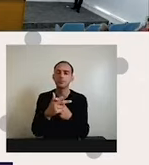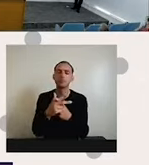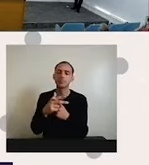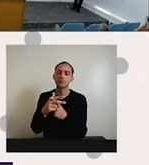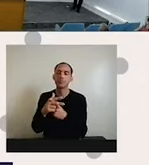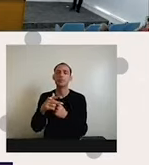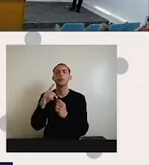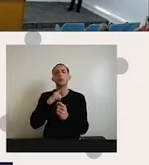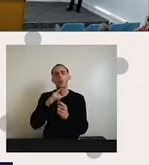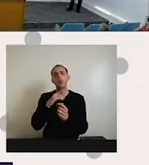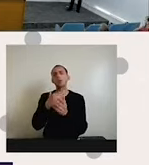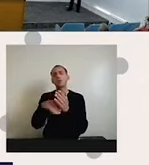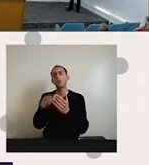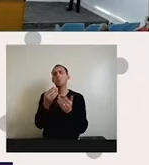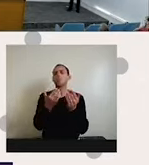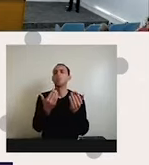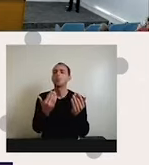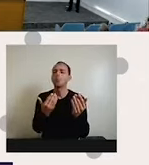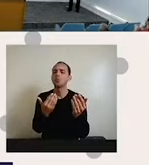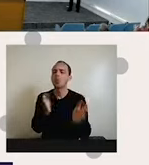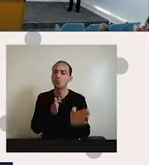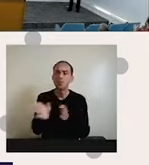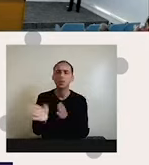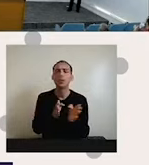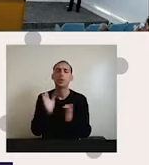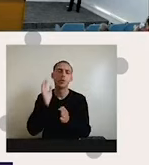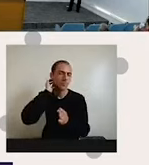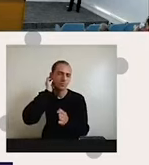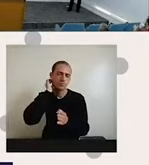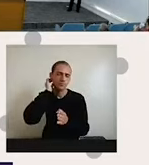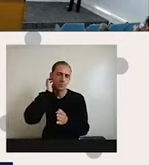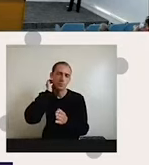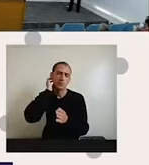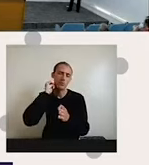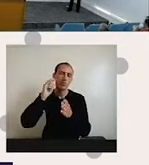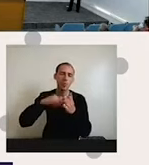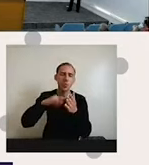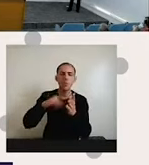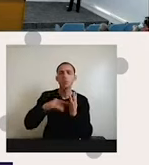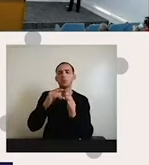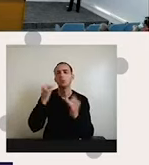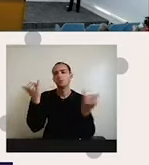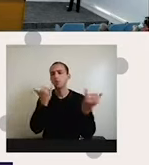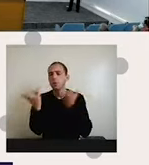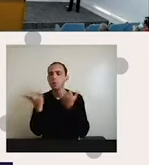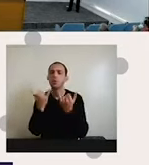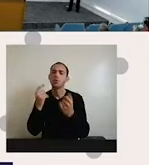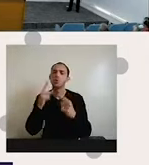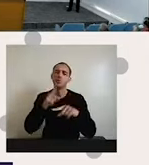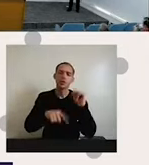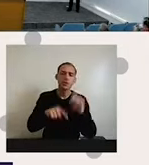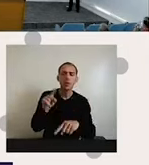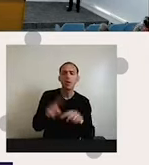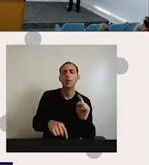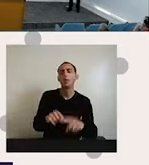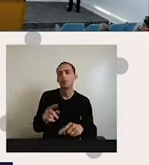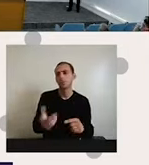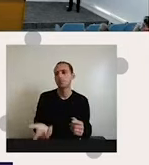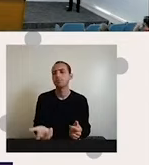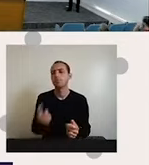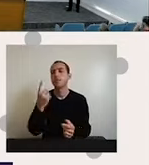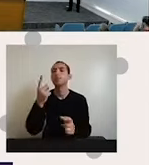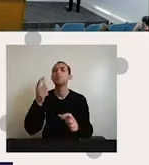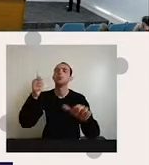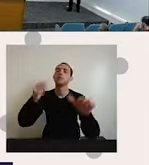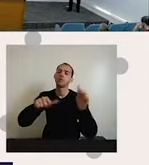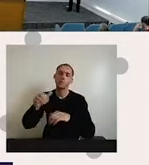a informações, a materiais que possam subsidiar uma avaliação mais aprofundada e qualificada